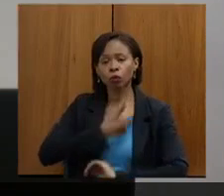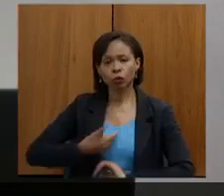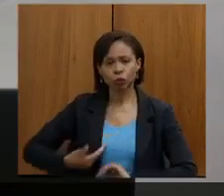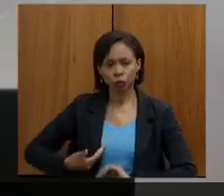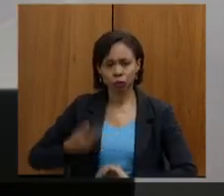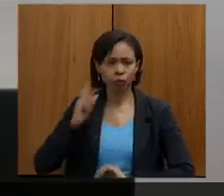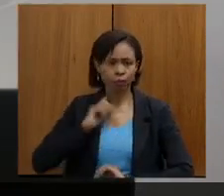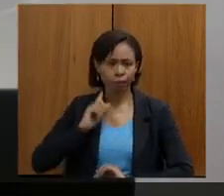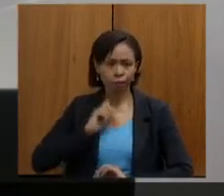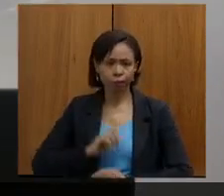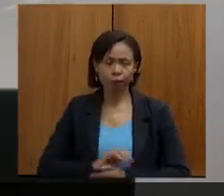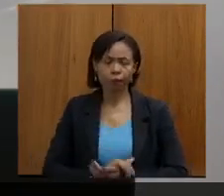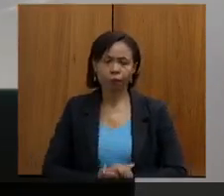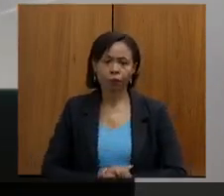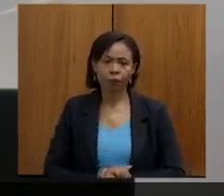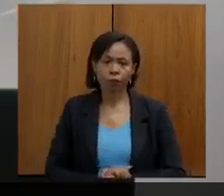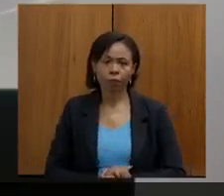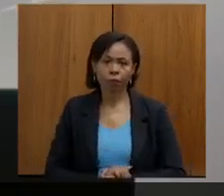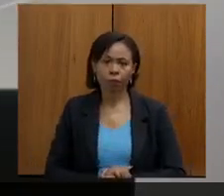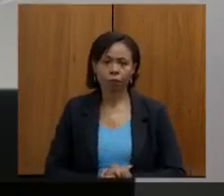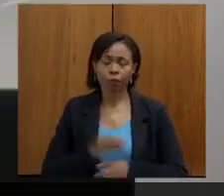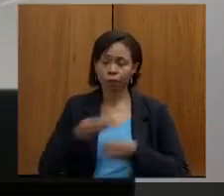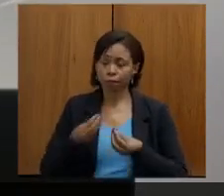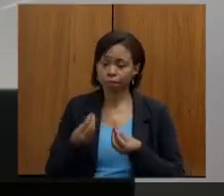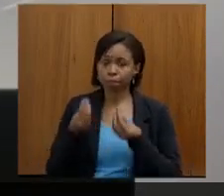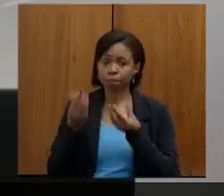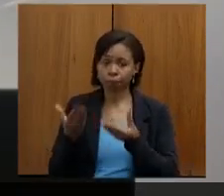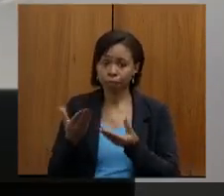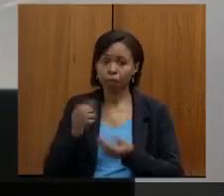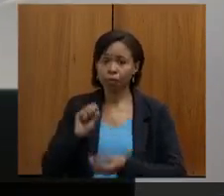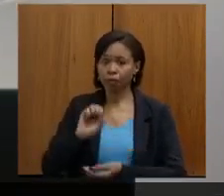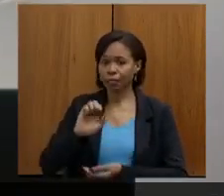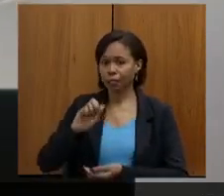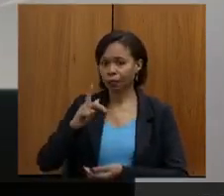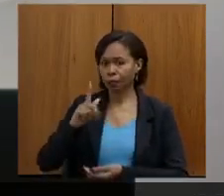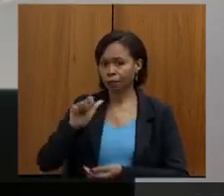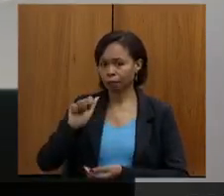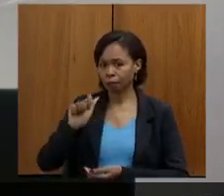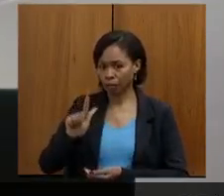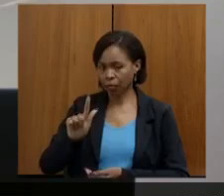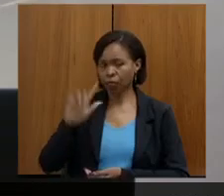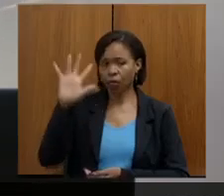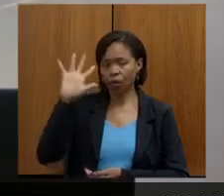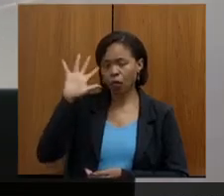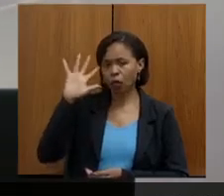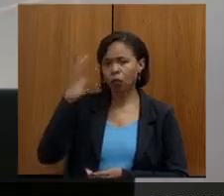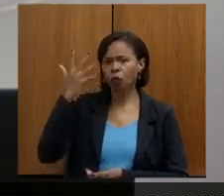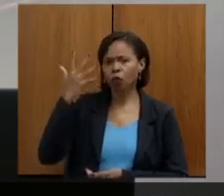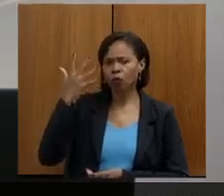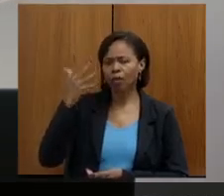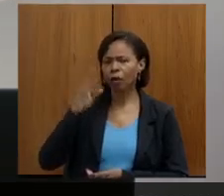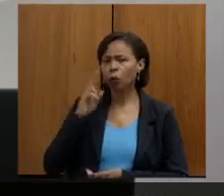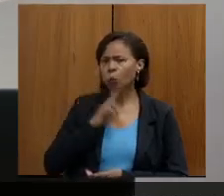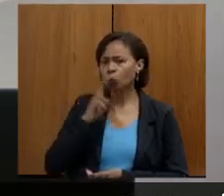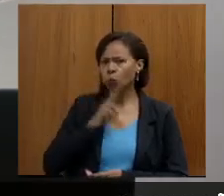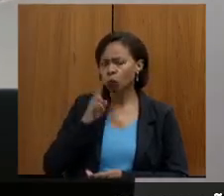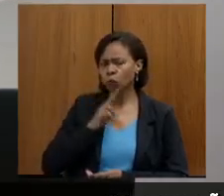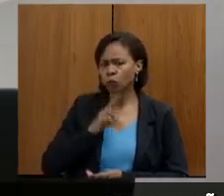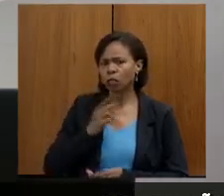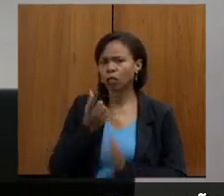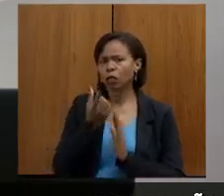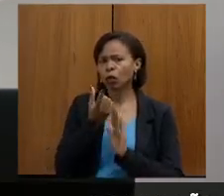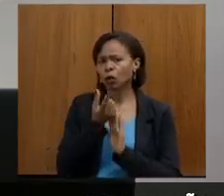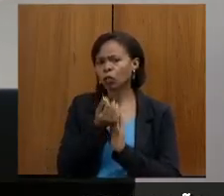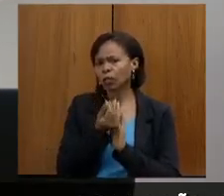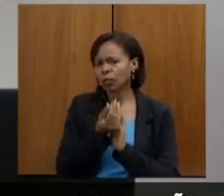Estado e também que seja encaminhado à Seplag pedido de providências para regularizar de forma urgente os